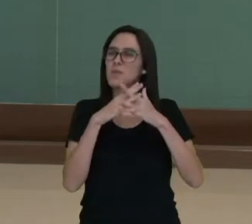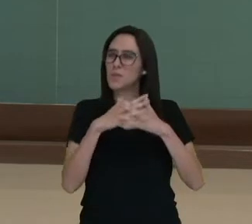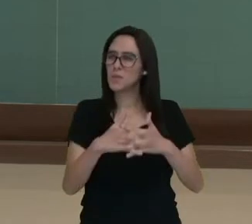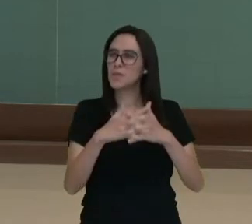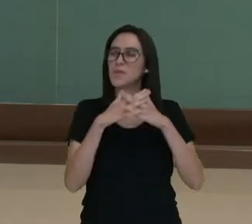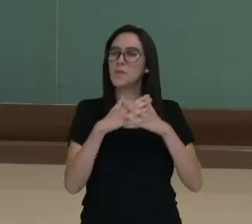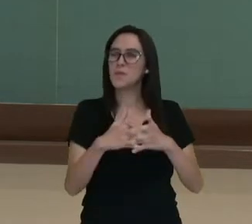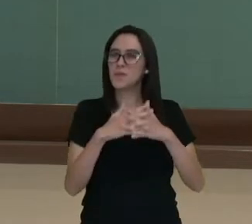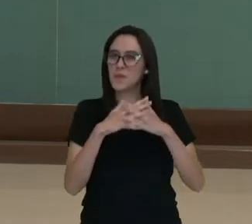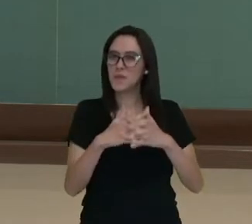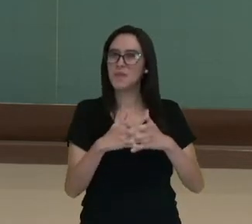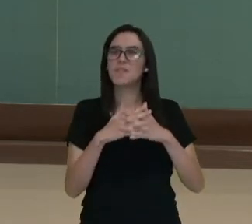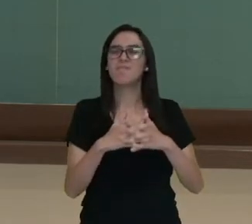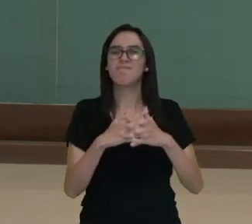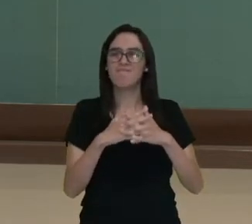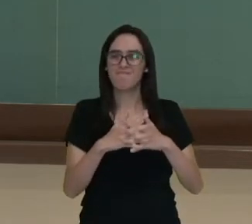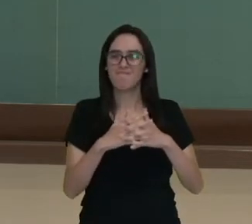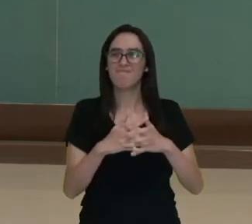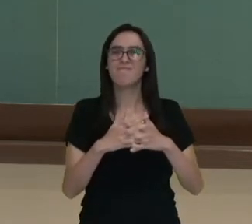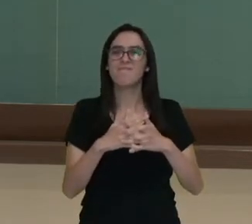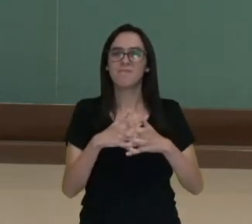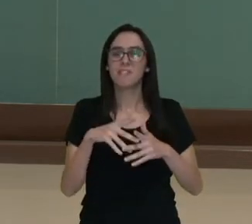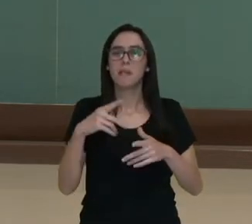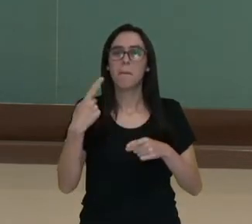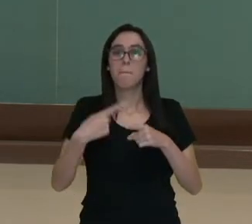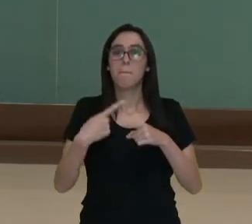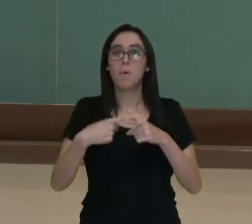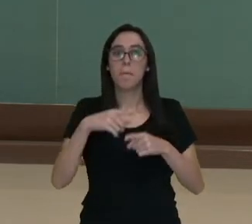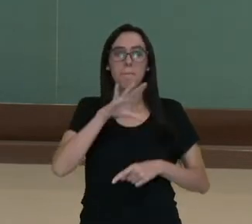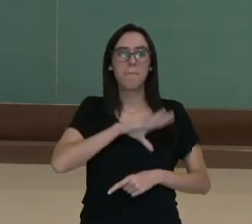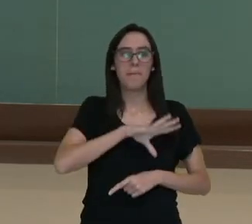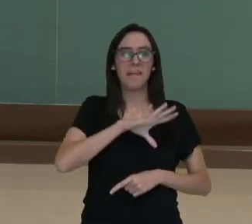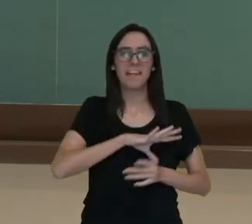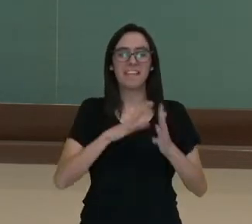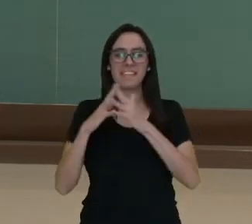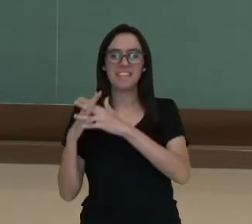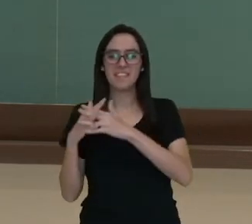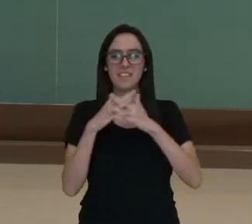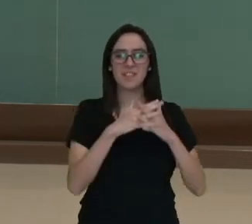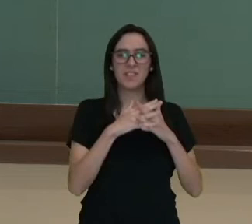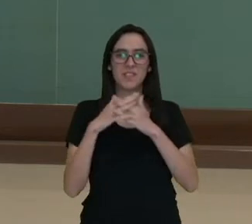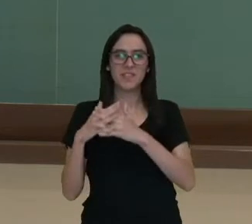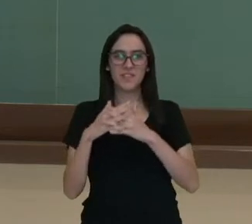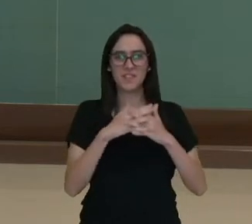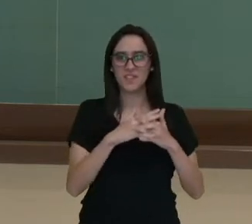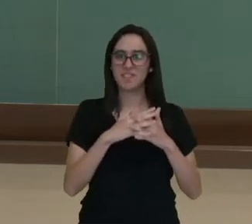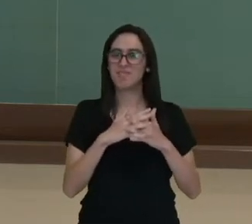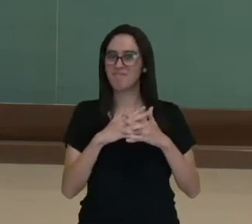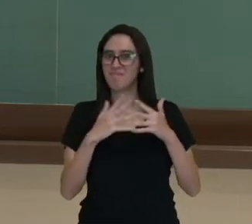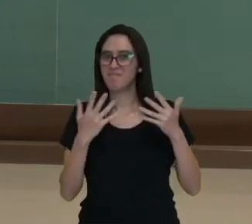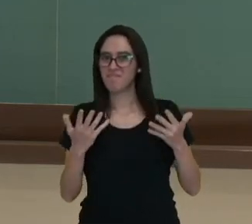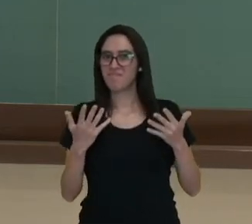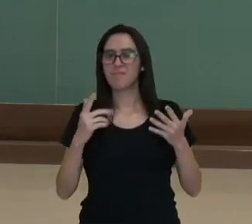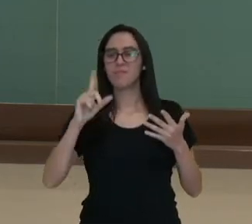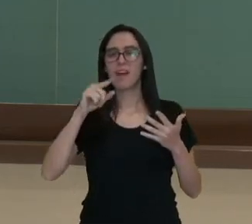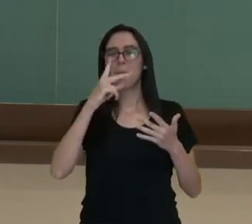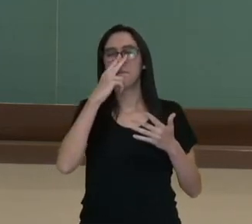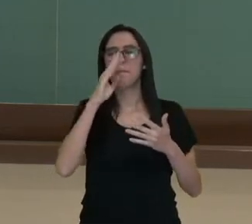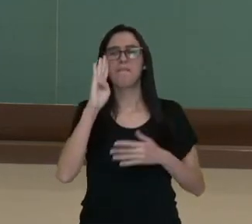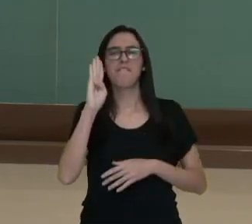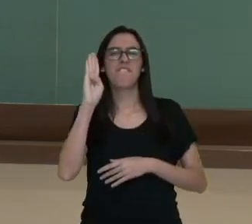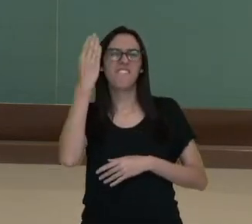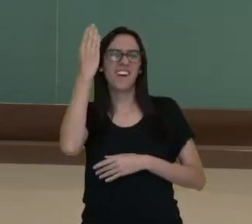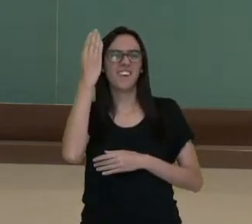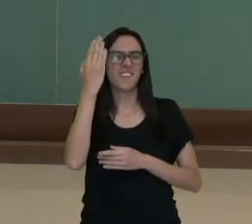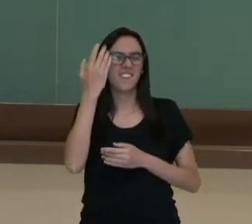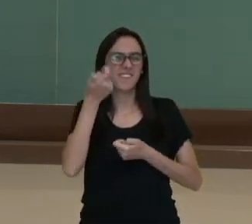com o significado aí em língua portuguesa, que é o que nós vamos chamar aqui, né, de falsos amigos,